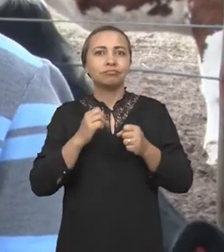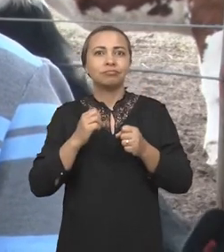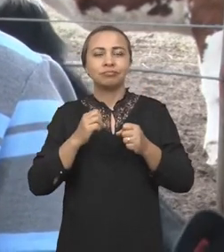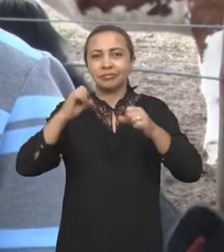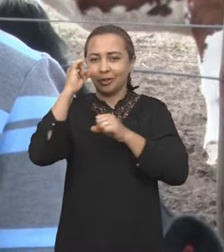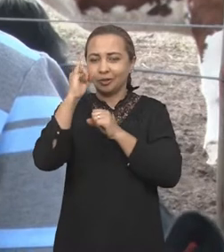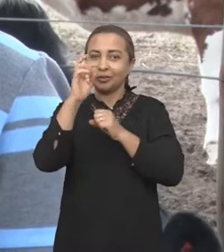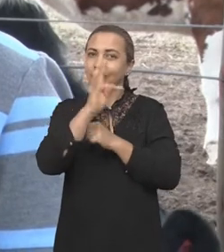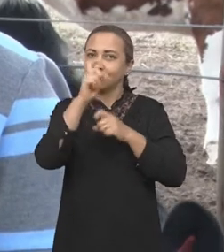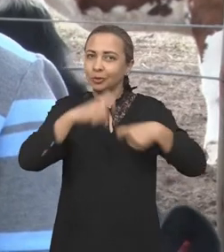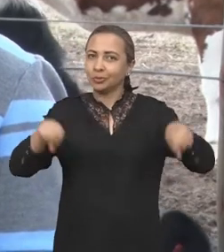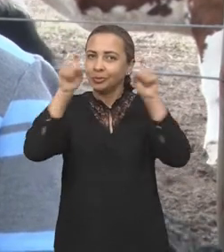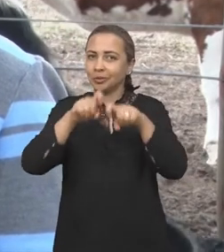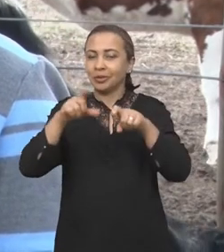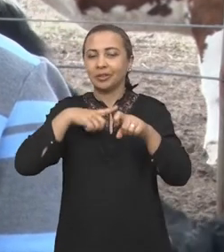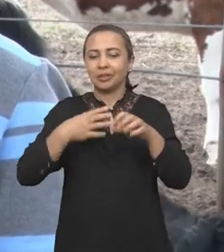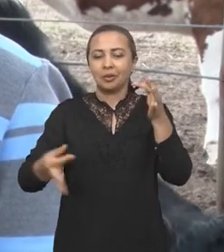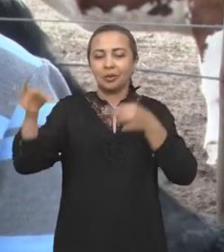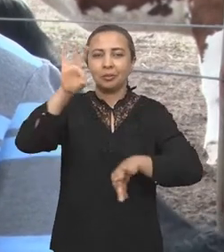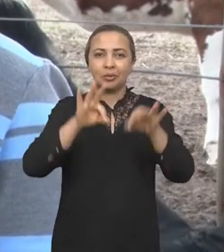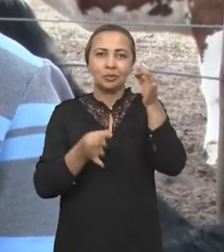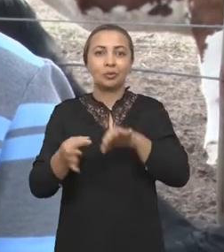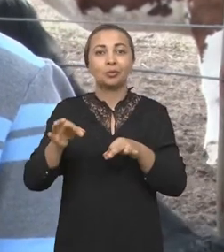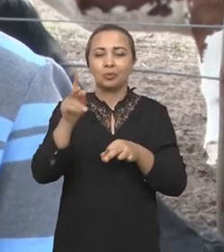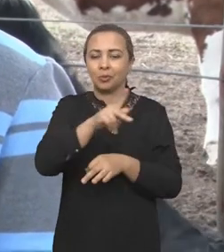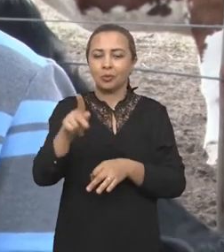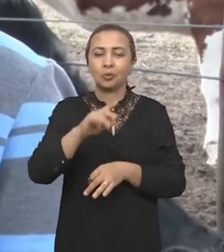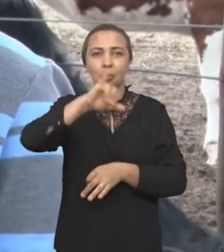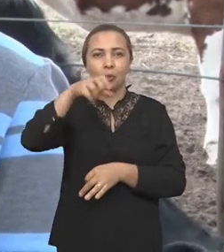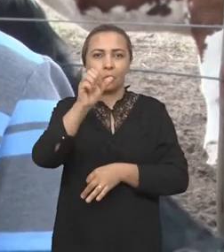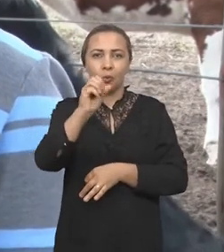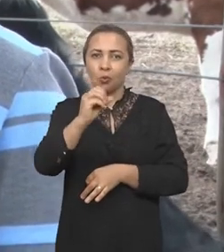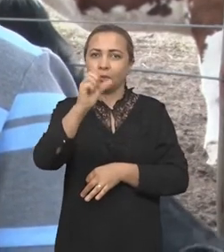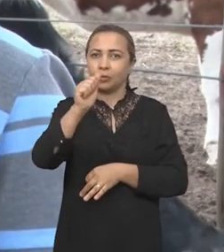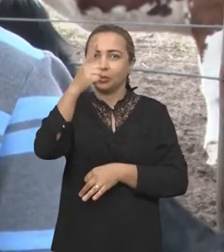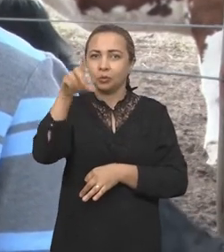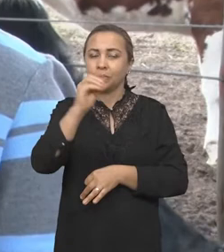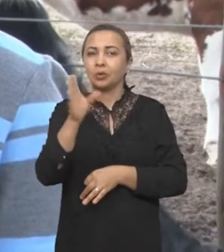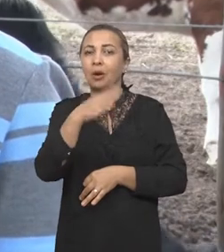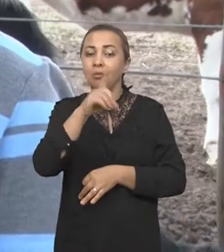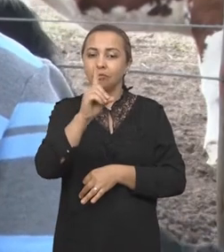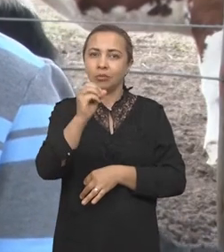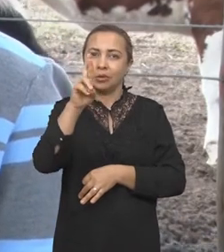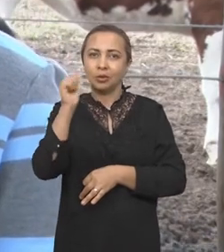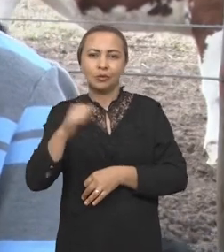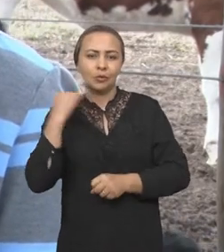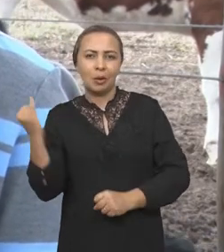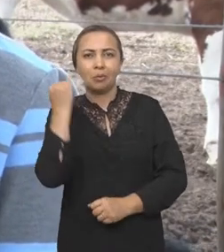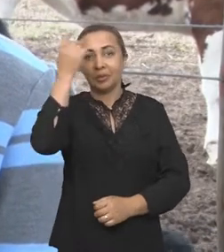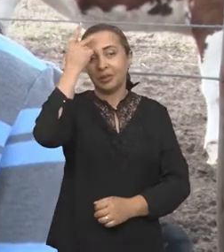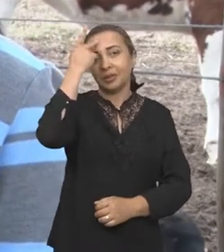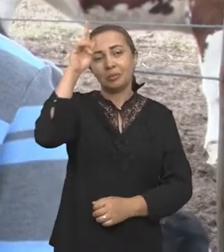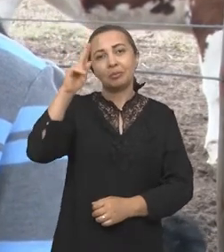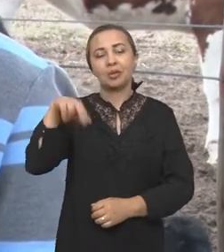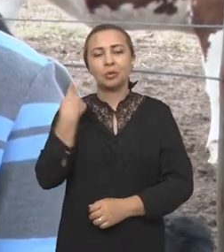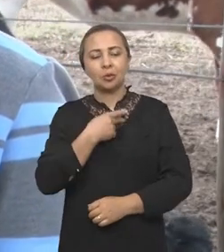Então, a gente tem um laboratório lá do professor João Dória que colaborou com a gente, que foi fundamental para a